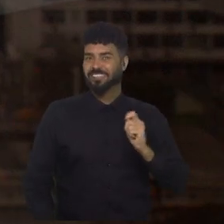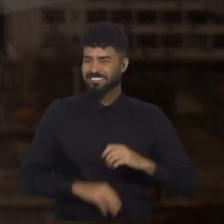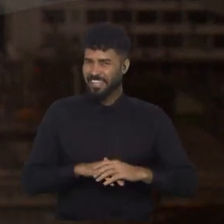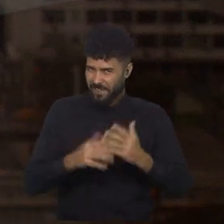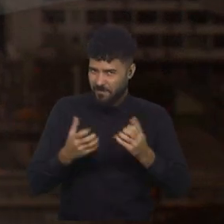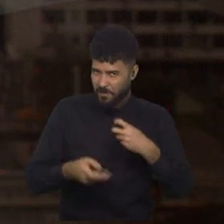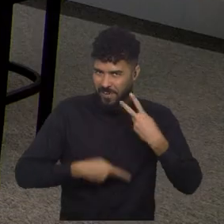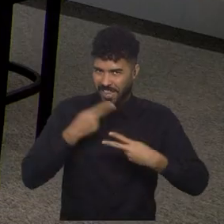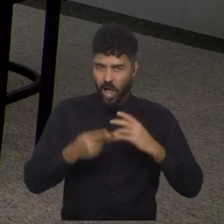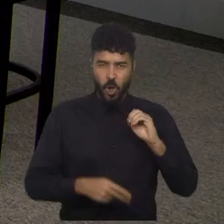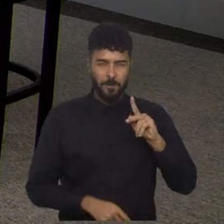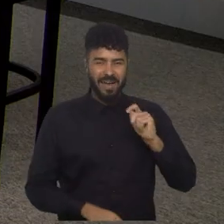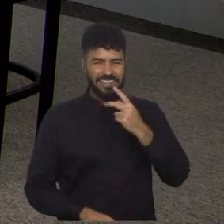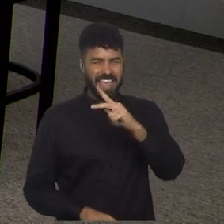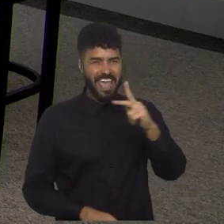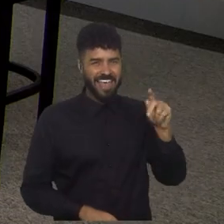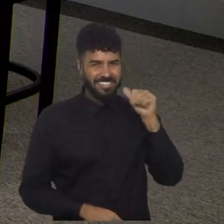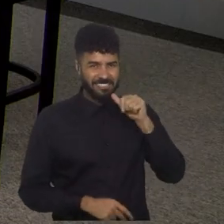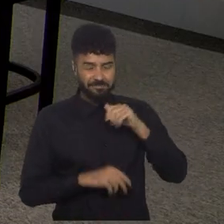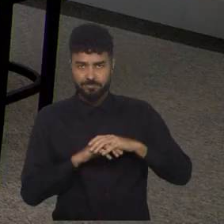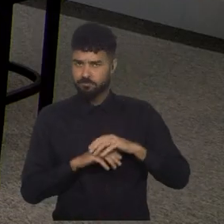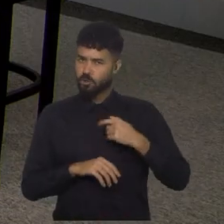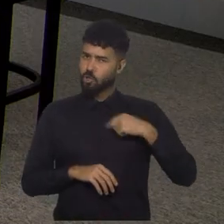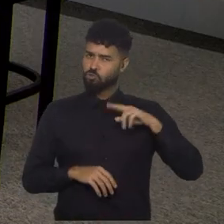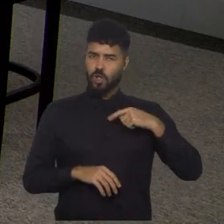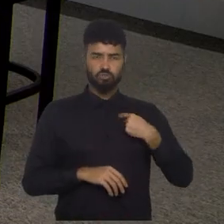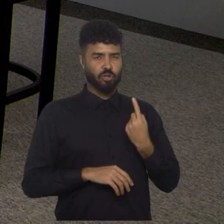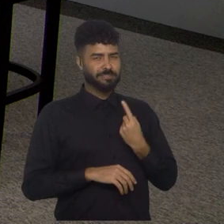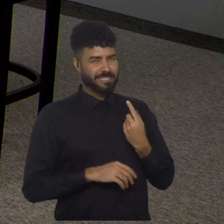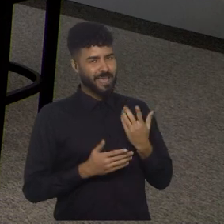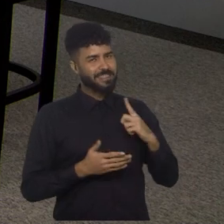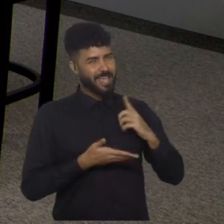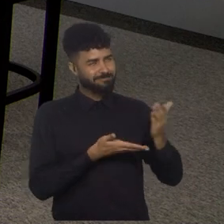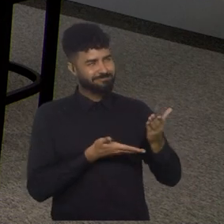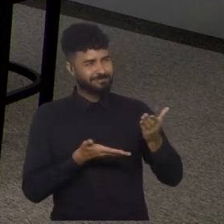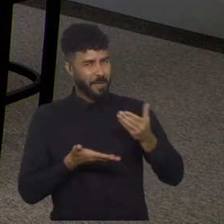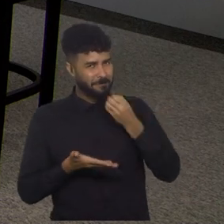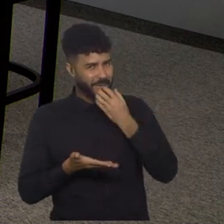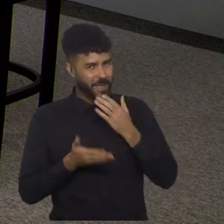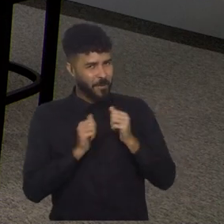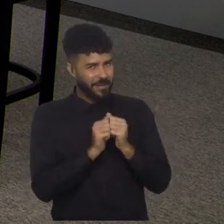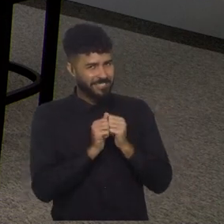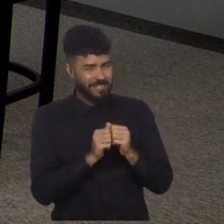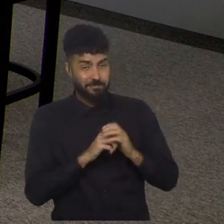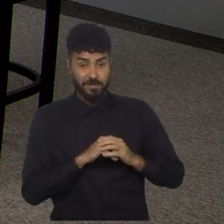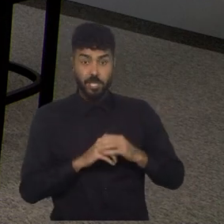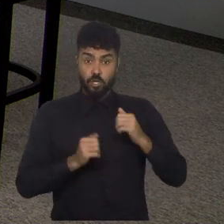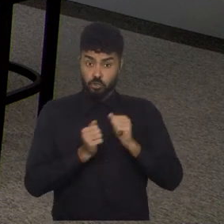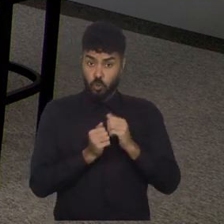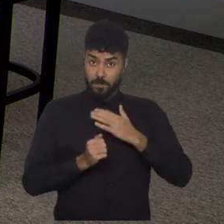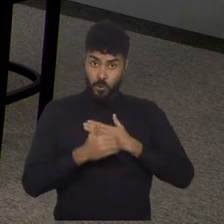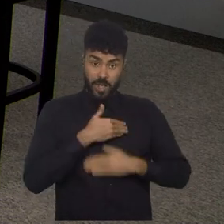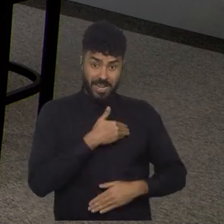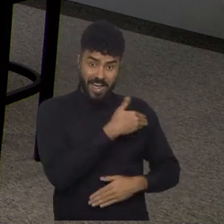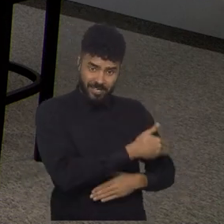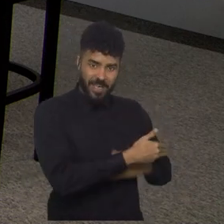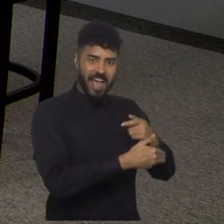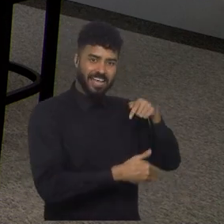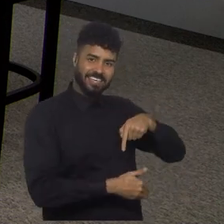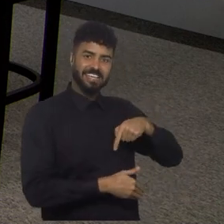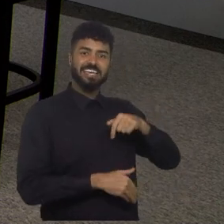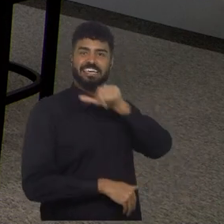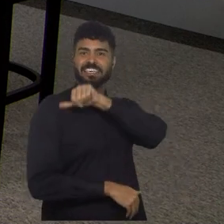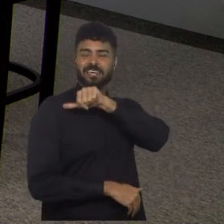Copa Delas. E eu nunca tô só, né? Eu sempre tô em boa companhia. Comigo aqui no estúdio da TV Brasil no Rio de Janeiro, abram alas